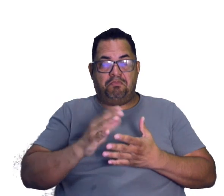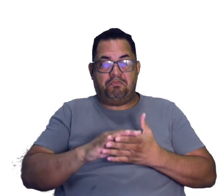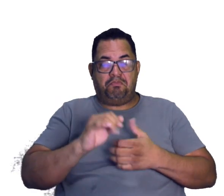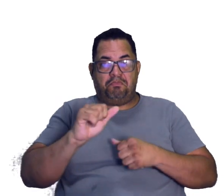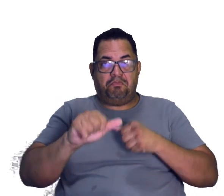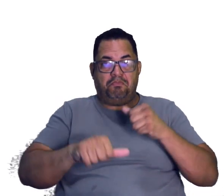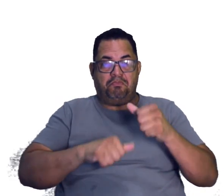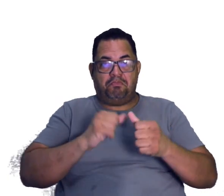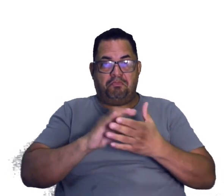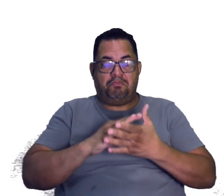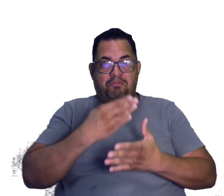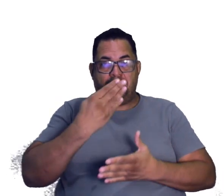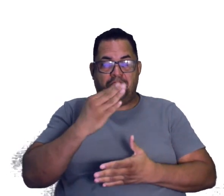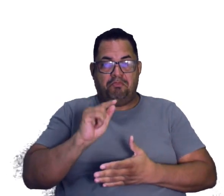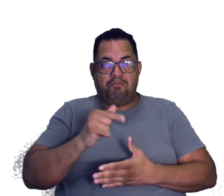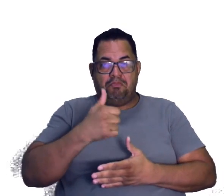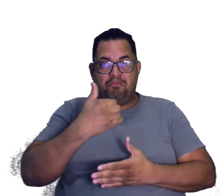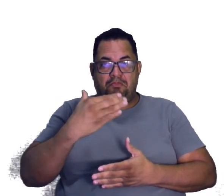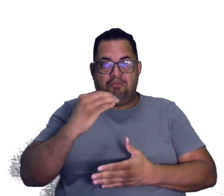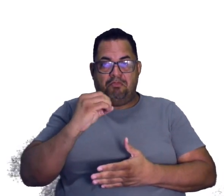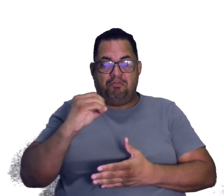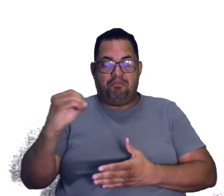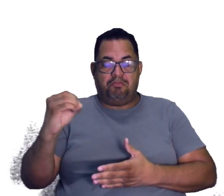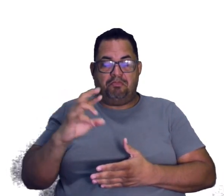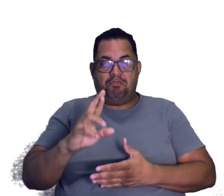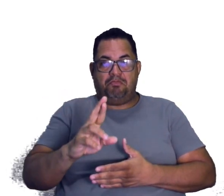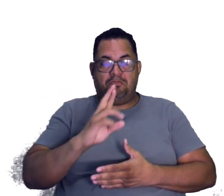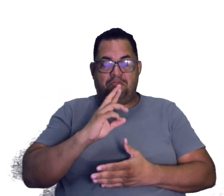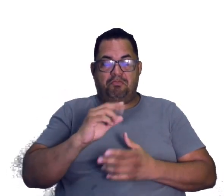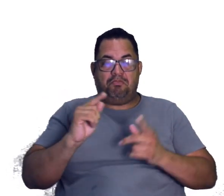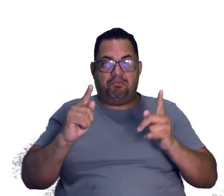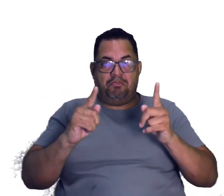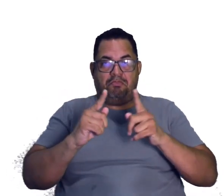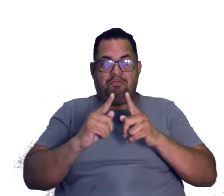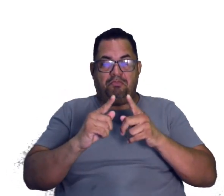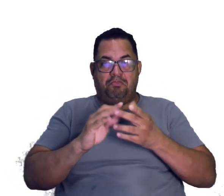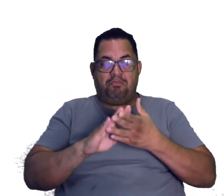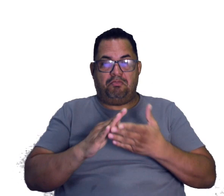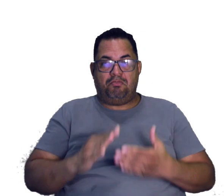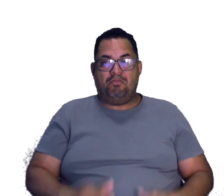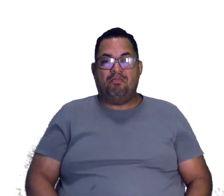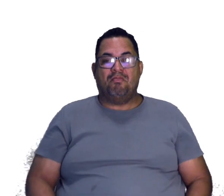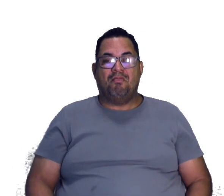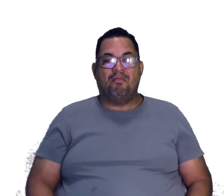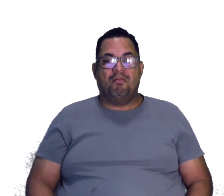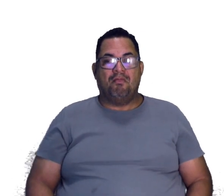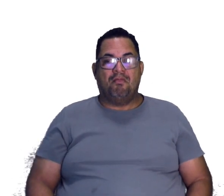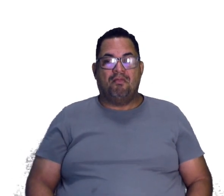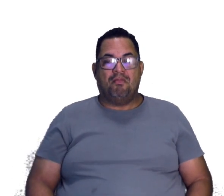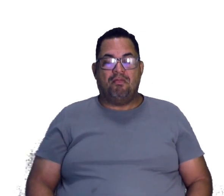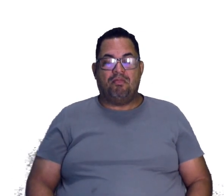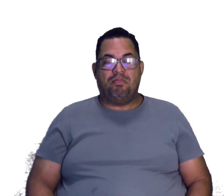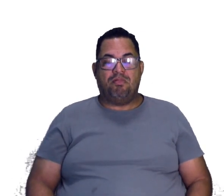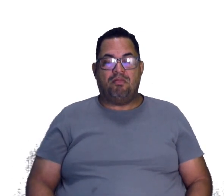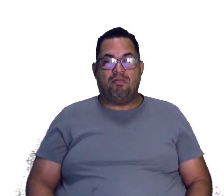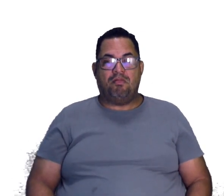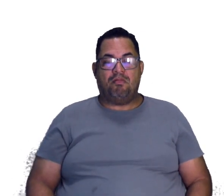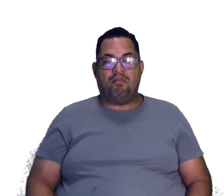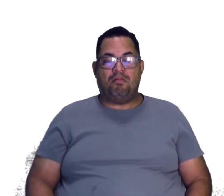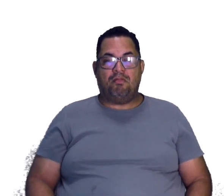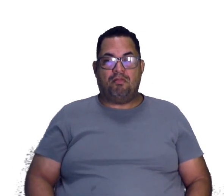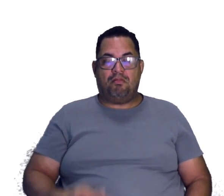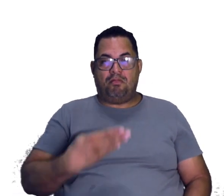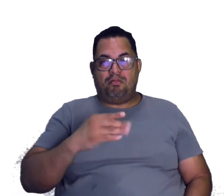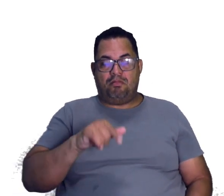aqui, 4.100, seja representado de uma forma menor. Representado 4,1